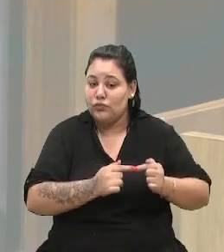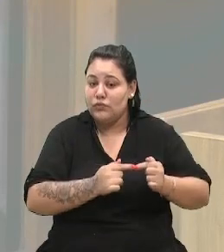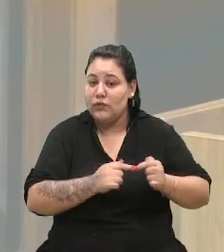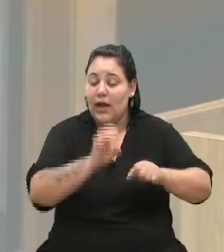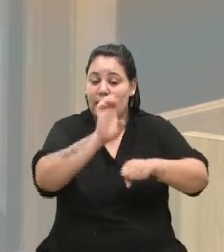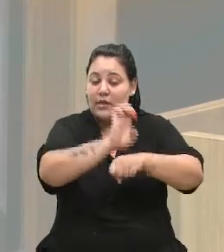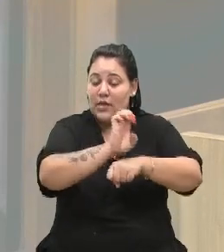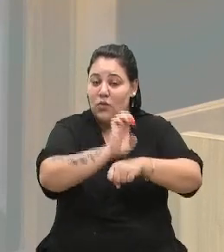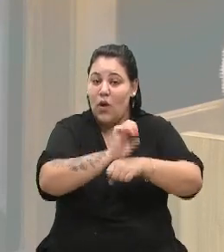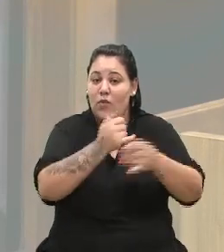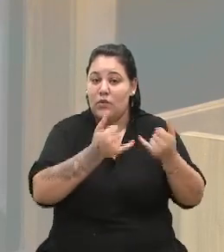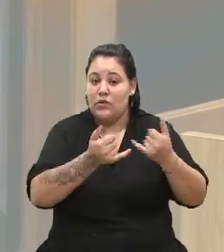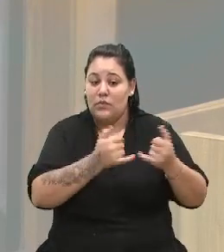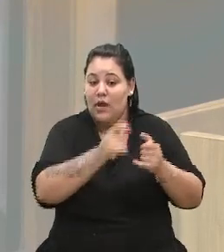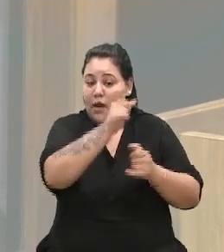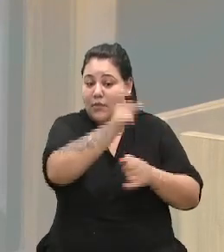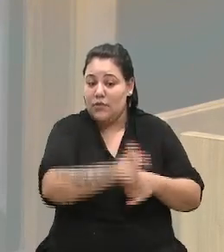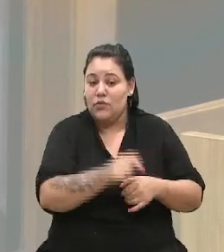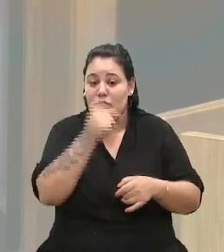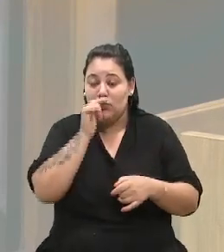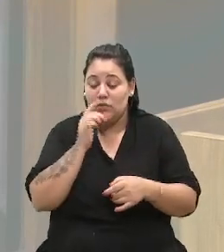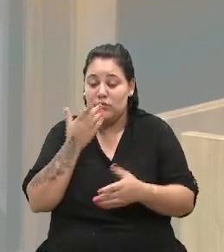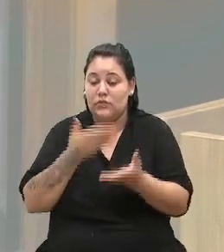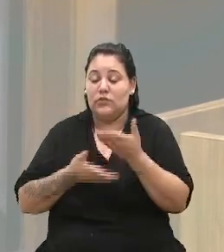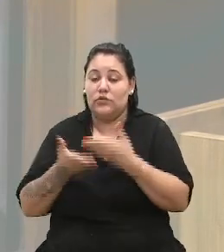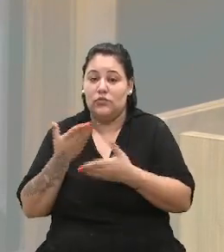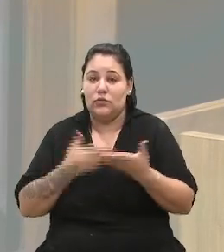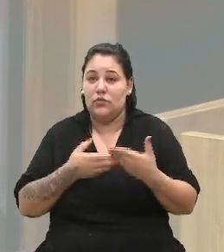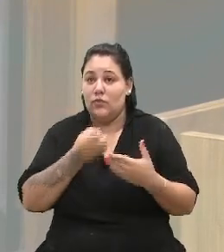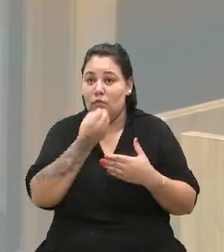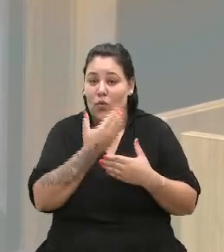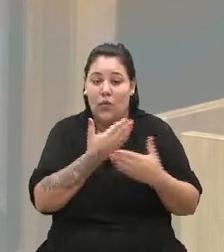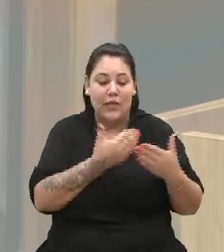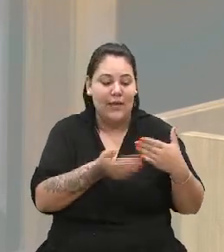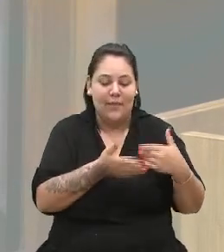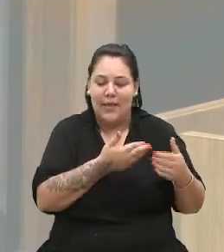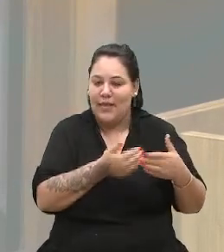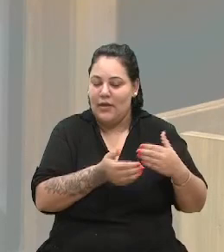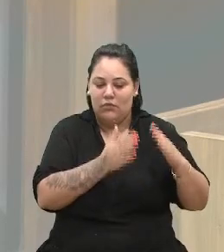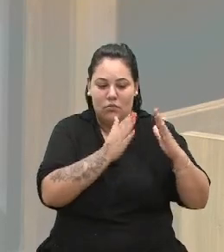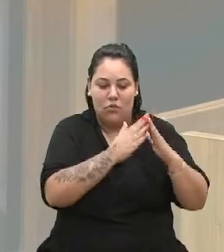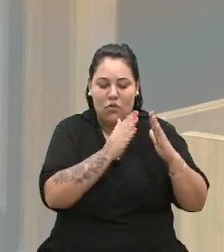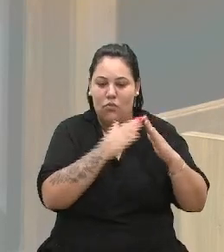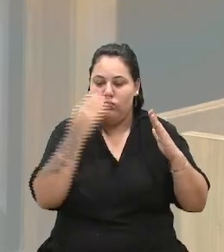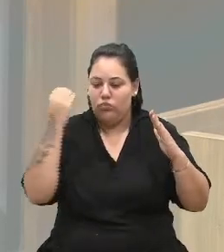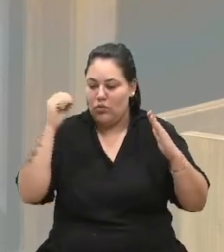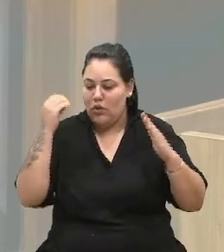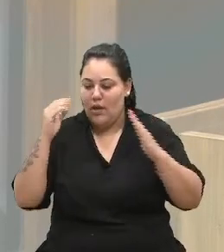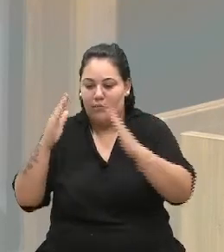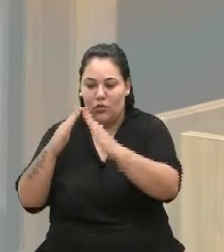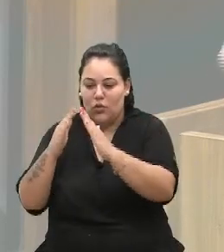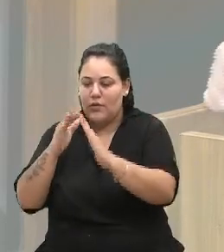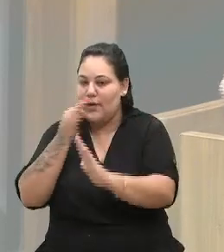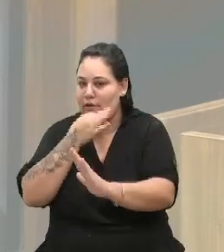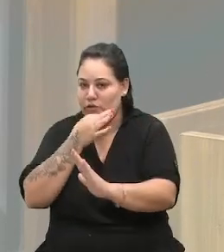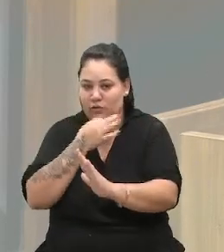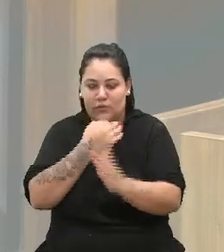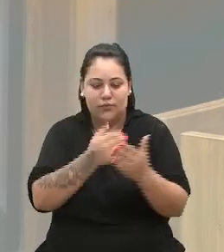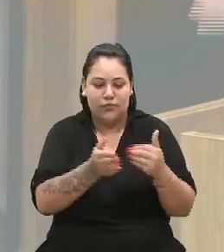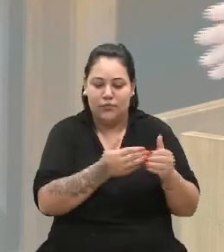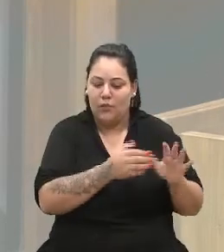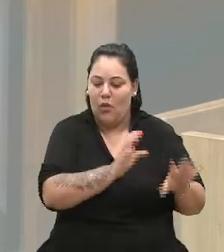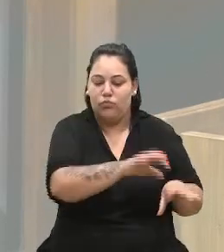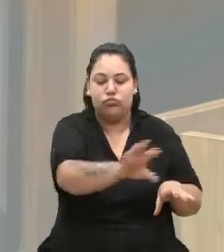paciente consiga um excelente atendimento, independente se ele mora em Porto Alegre, em Caxias do Sul, em Muitos